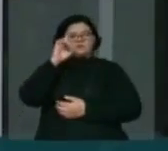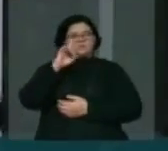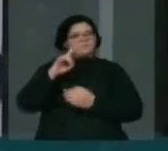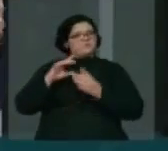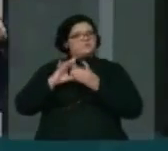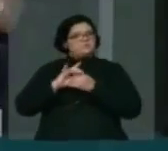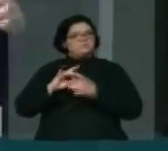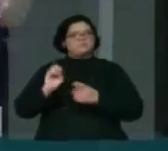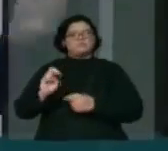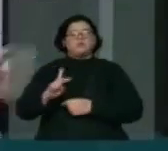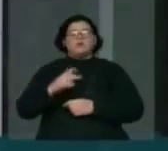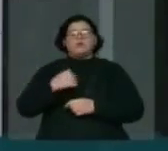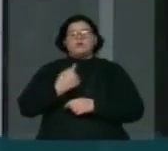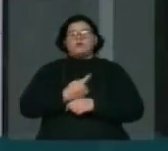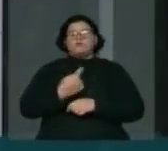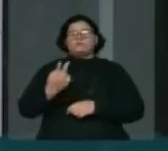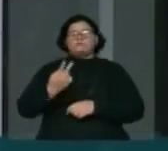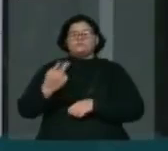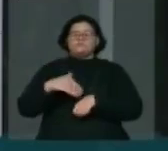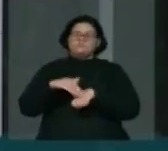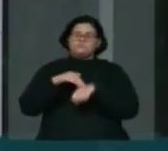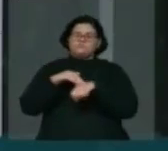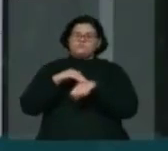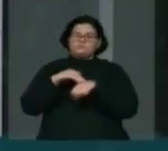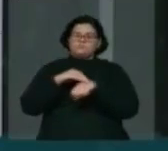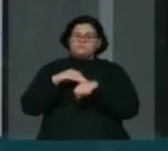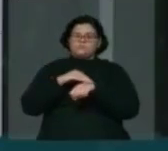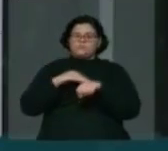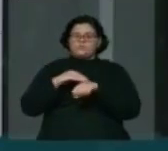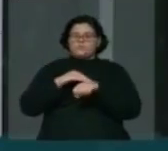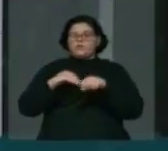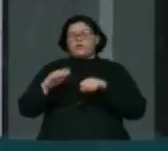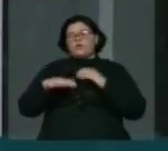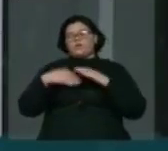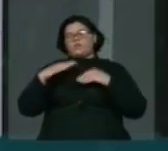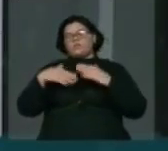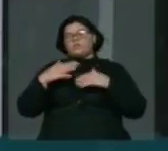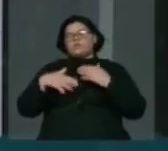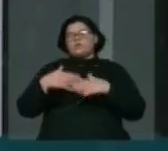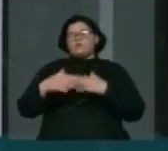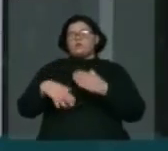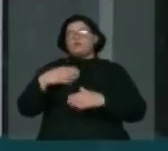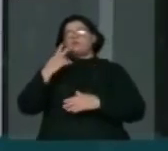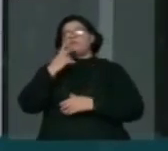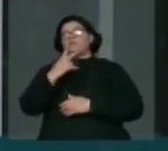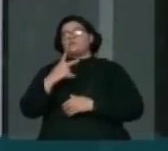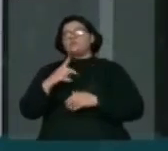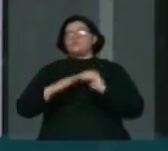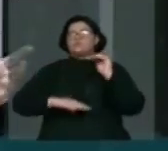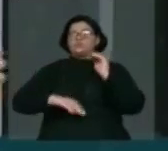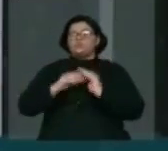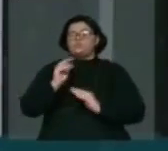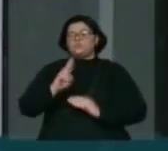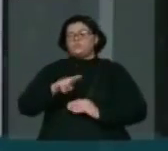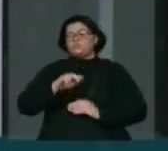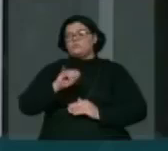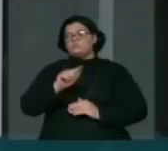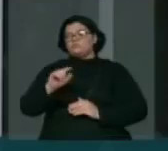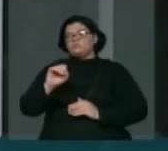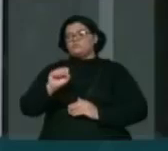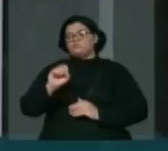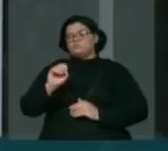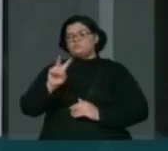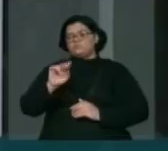e a conversa, não sei por que razão, começou a girar em torno da União Soviética. E ele se vira para mim e